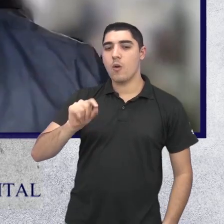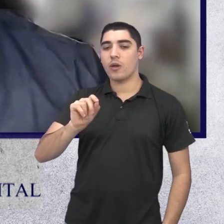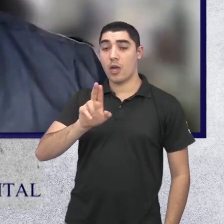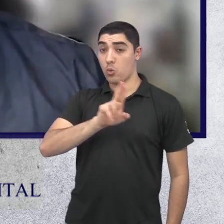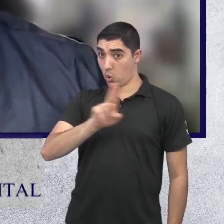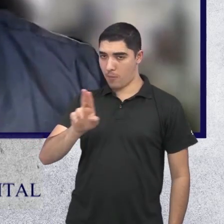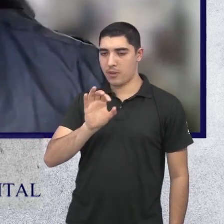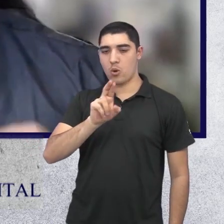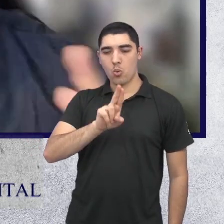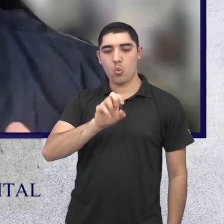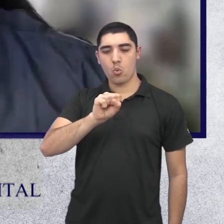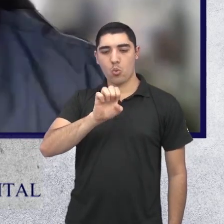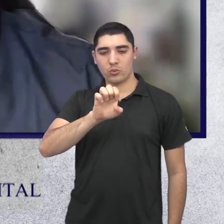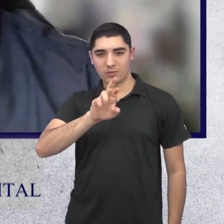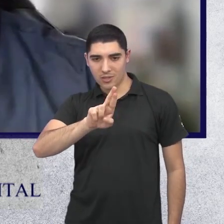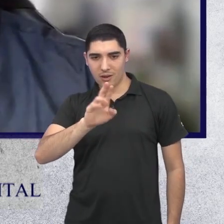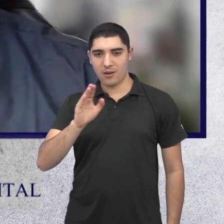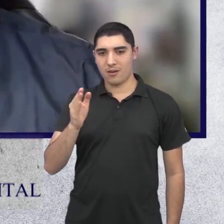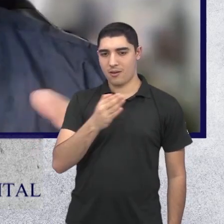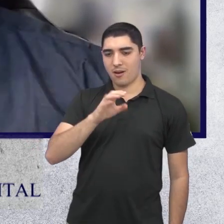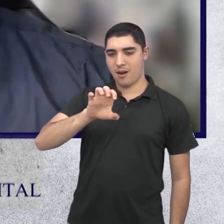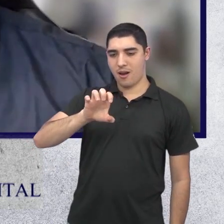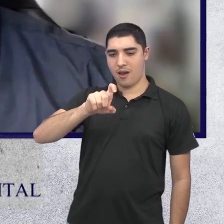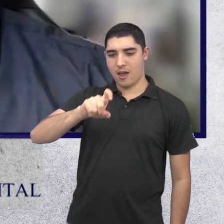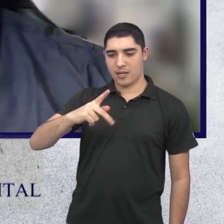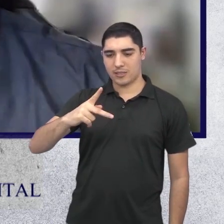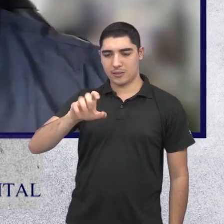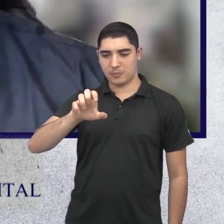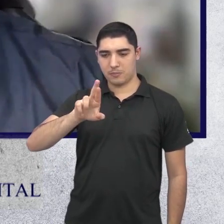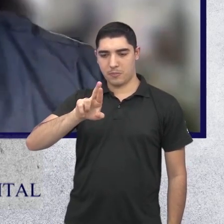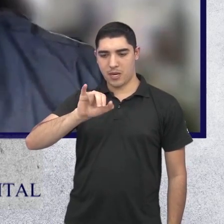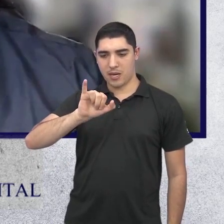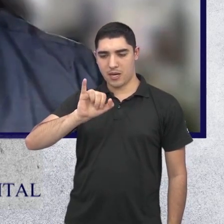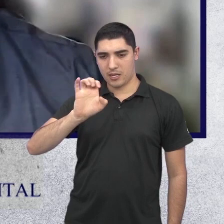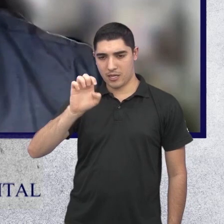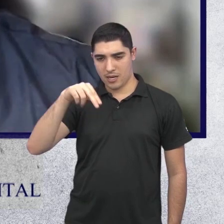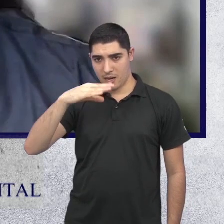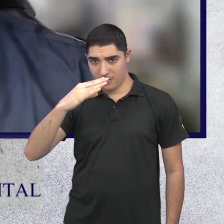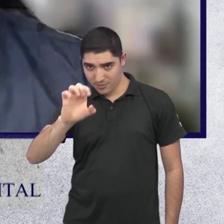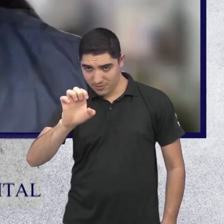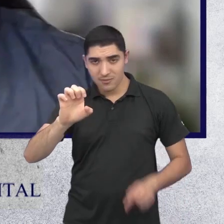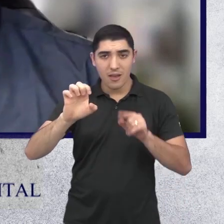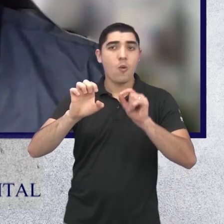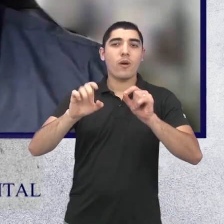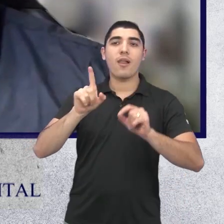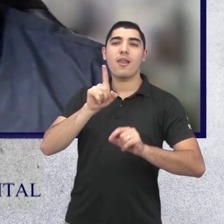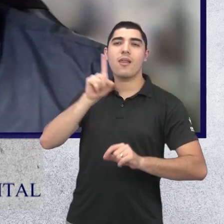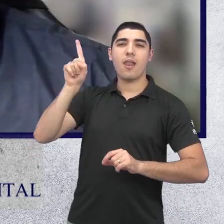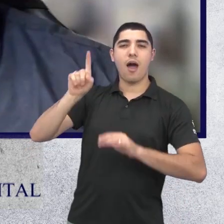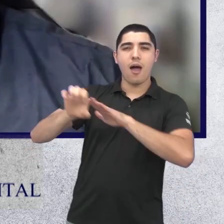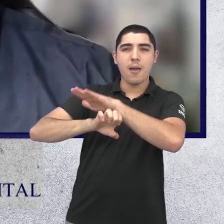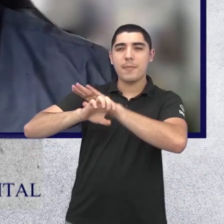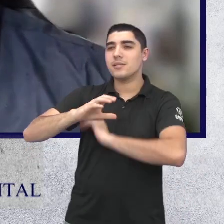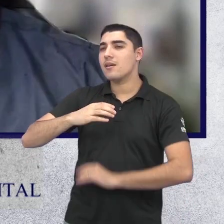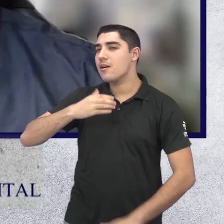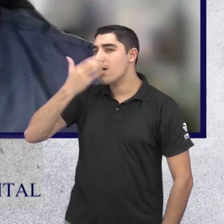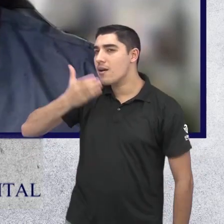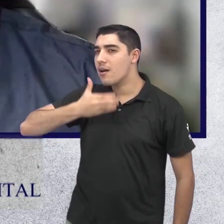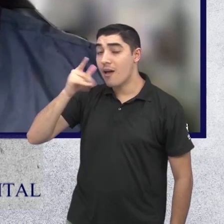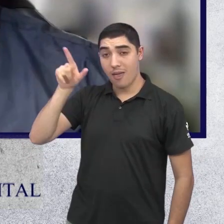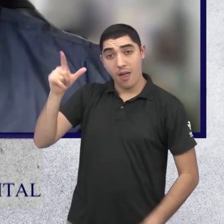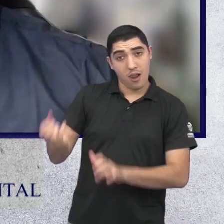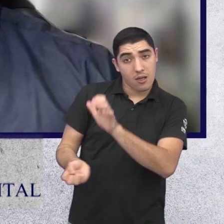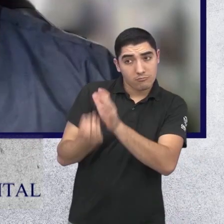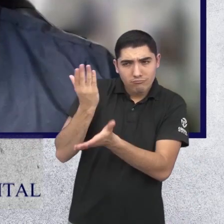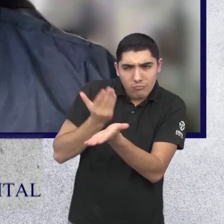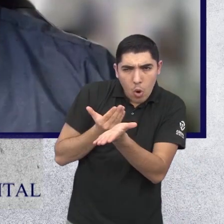Apple, né? Então, os engenheiros da Apple criaram este termo. No entanto, essa é uma disciplina que